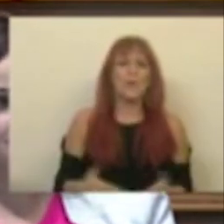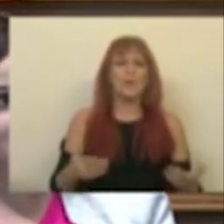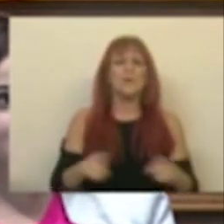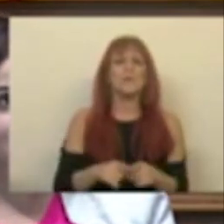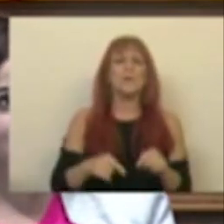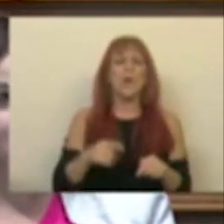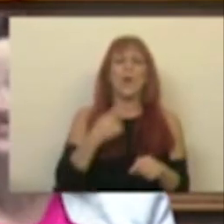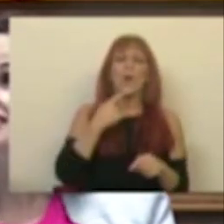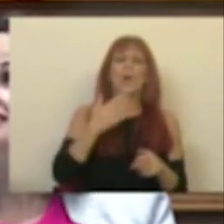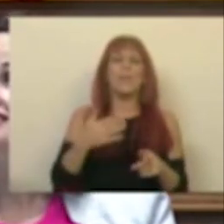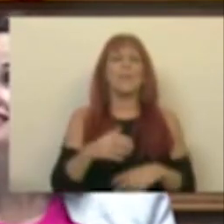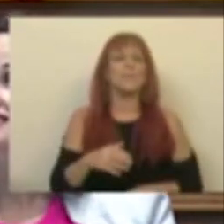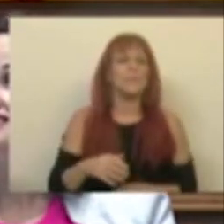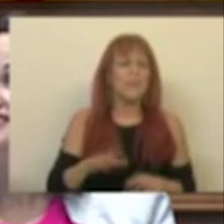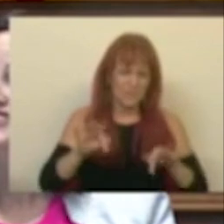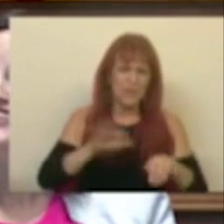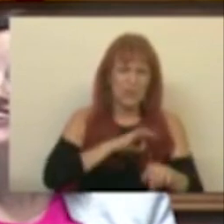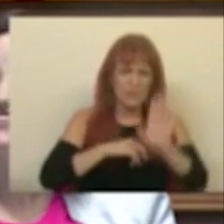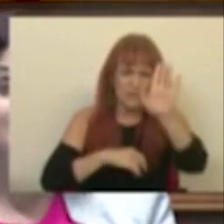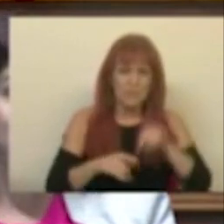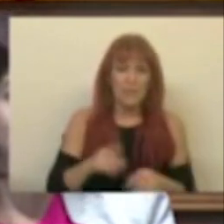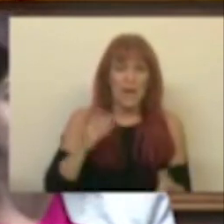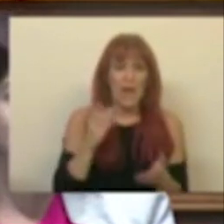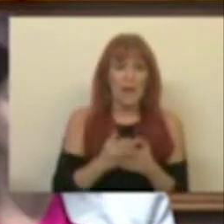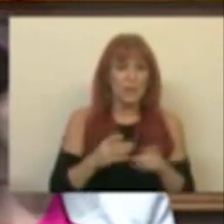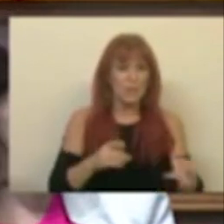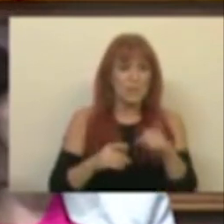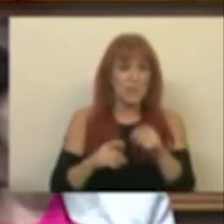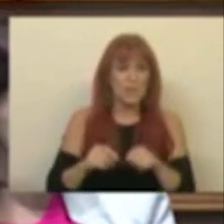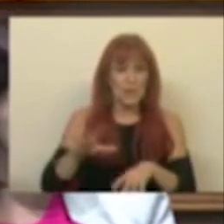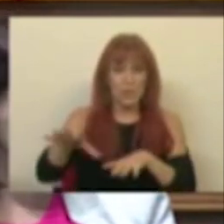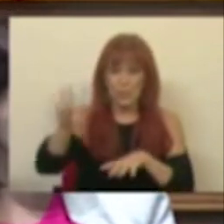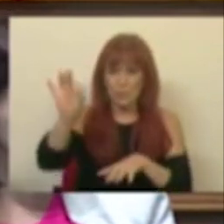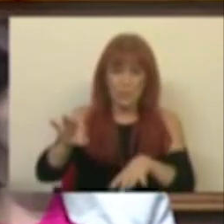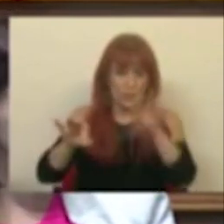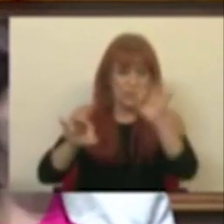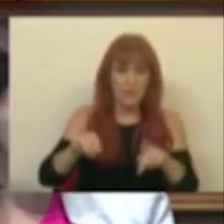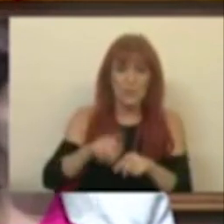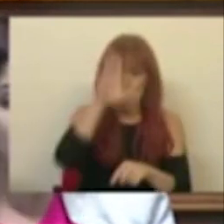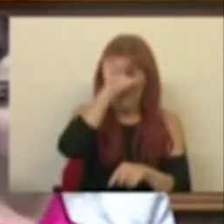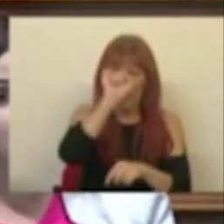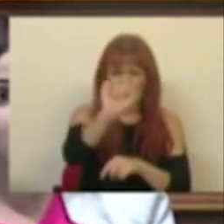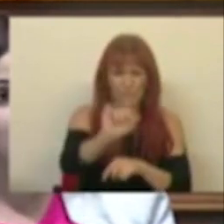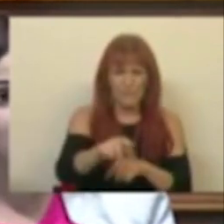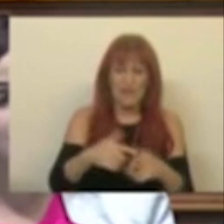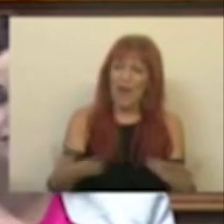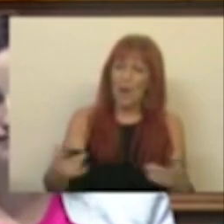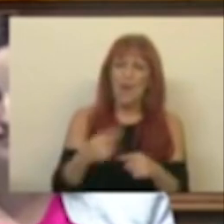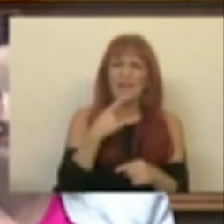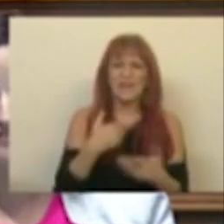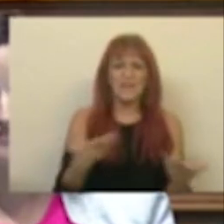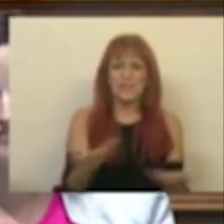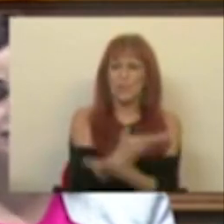os erros de nomeação, já vou terminar, Sr. Presidente, até para os erros de nomeação que faz no seu governo, quer agora